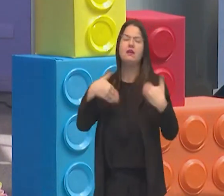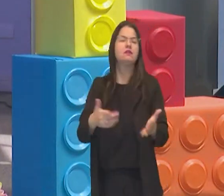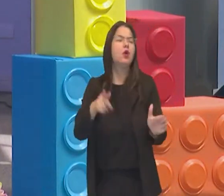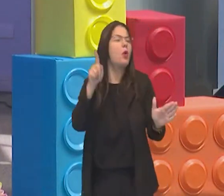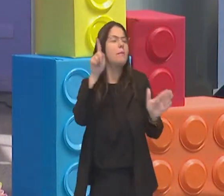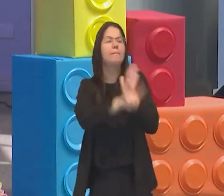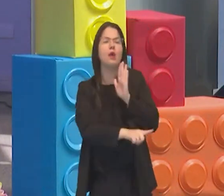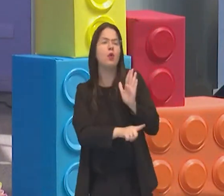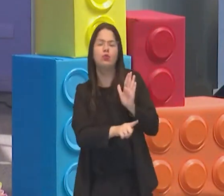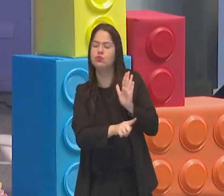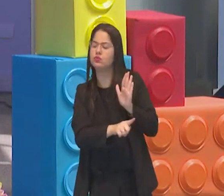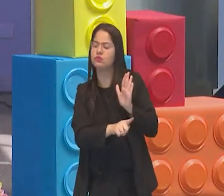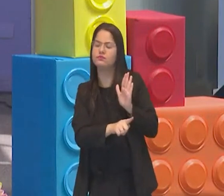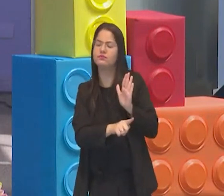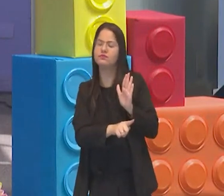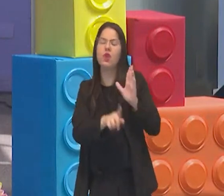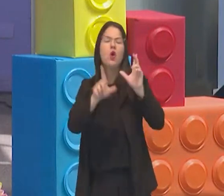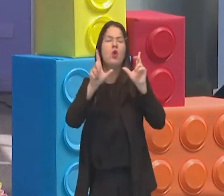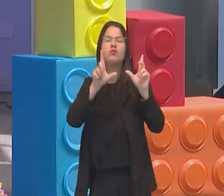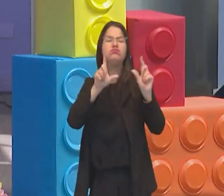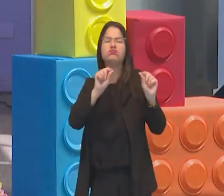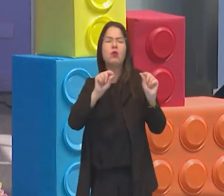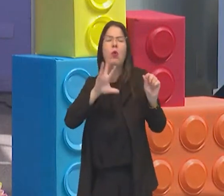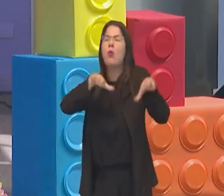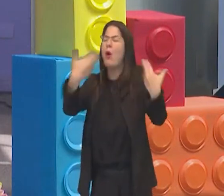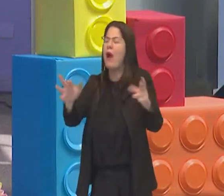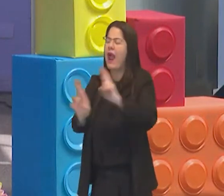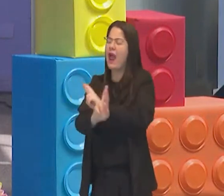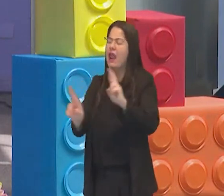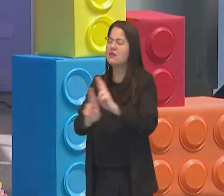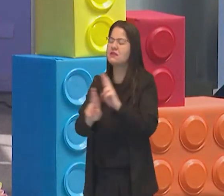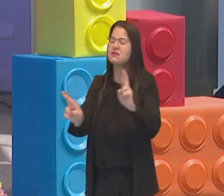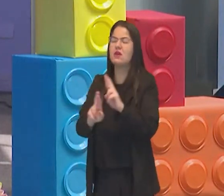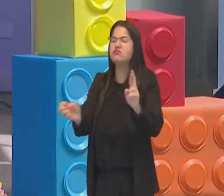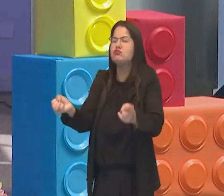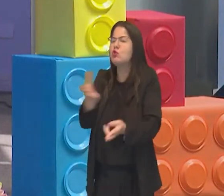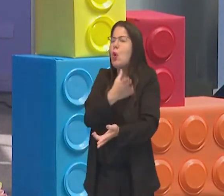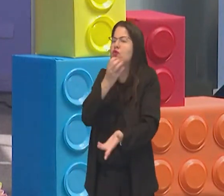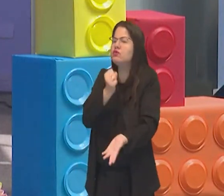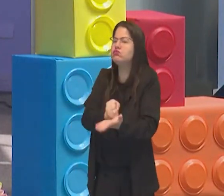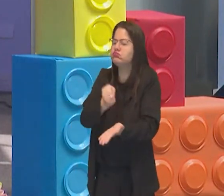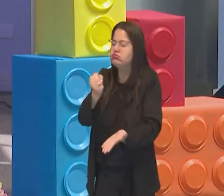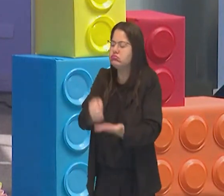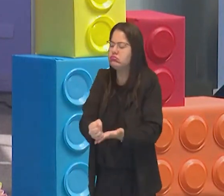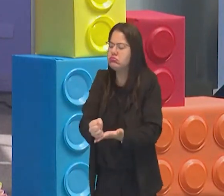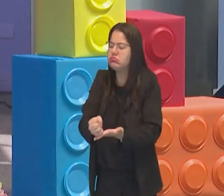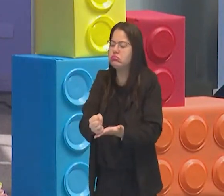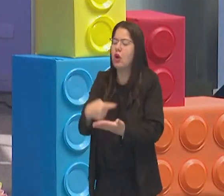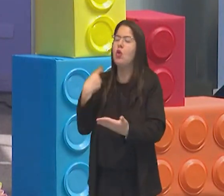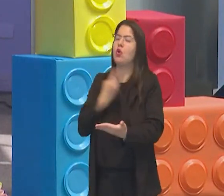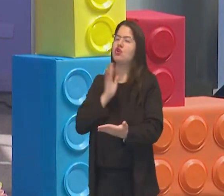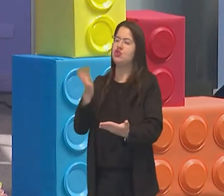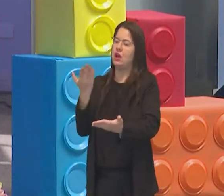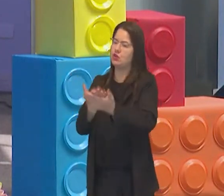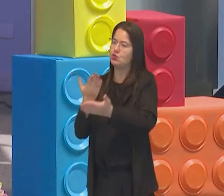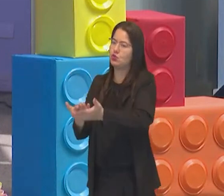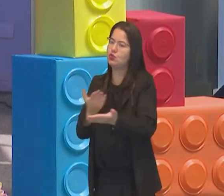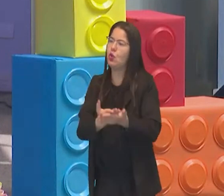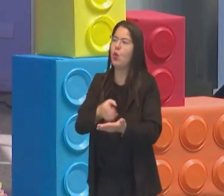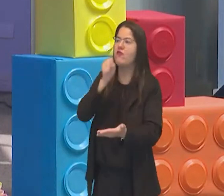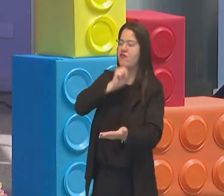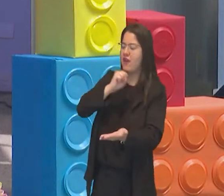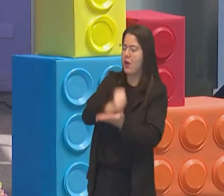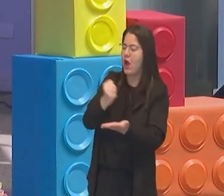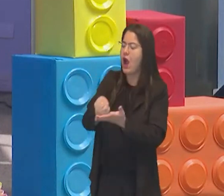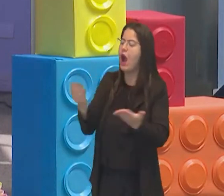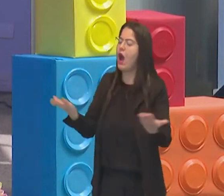que isso aí tem a ver com o Novo Testamento? Eu estava dizendo que a gente estudou o Velho, agora a gente está estudando o